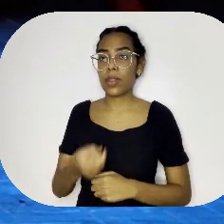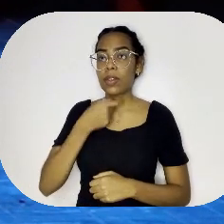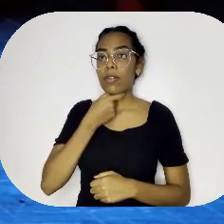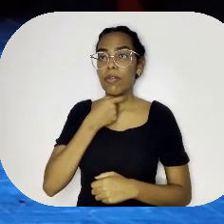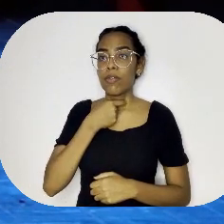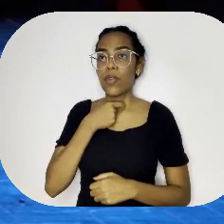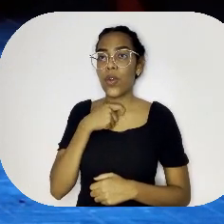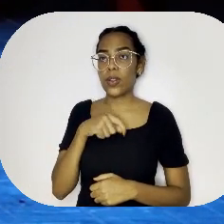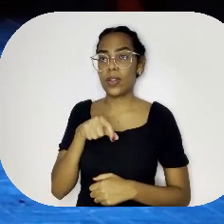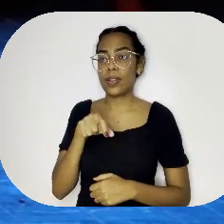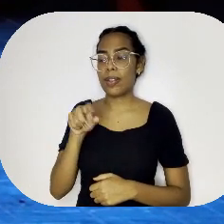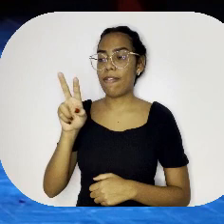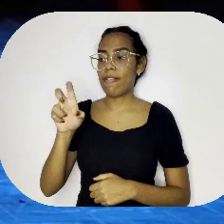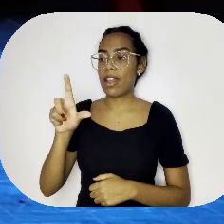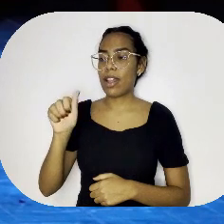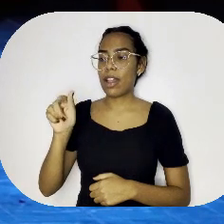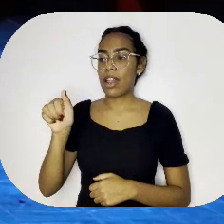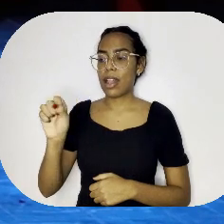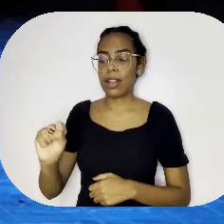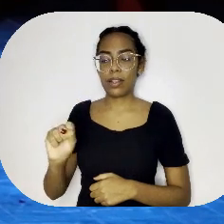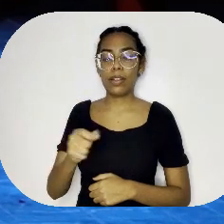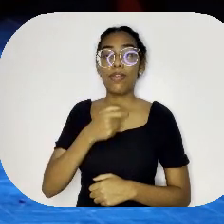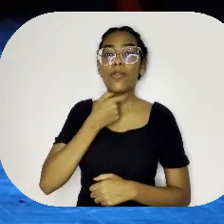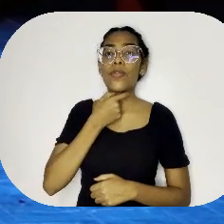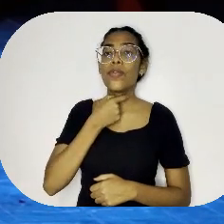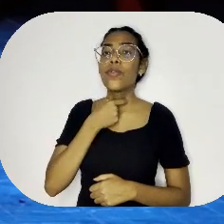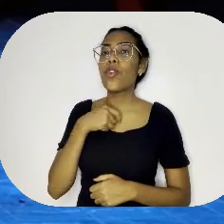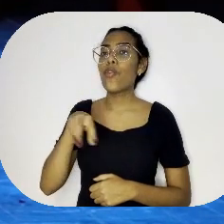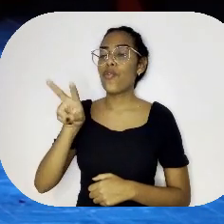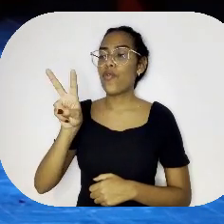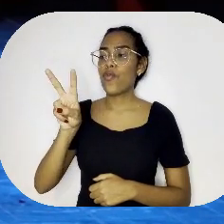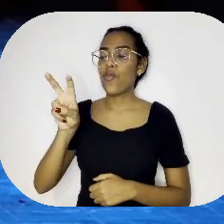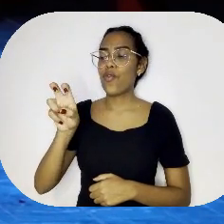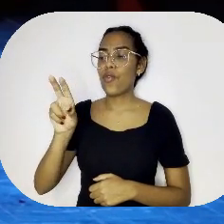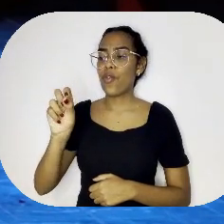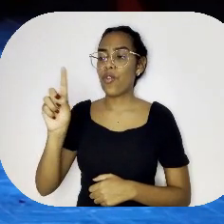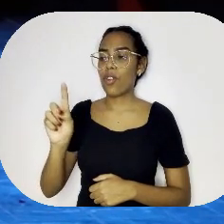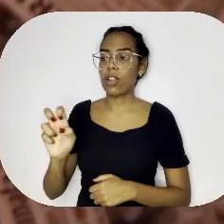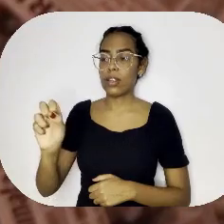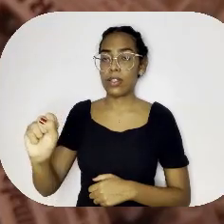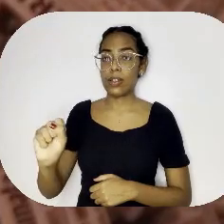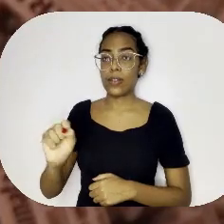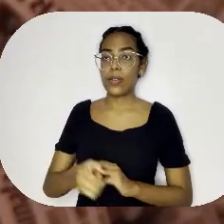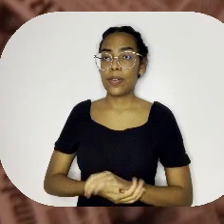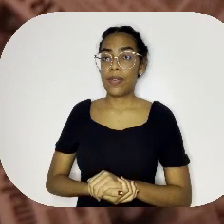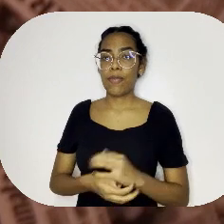Vozes veladas, veludosas vozes, volúpias dos